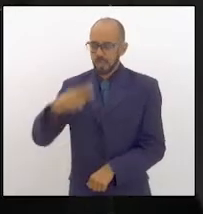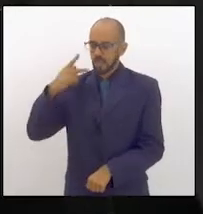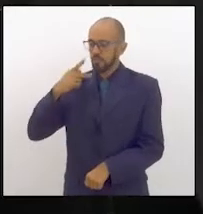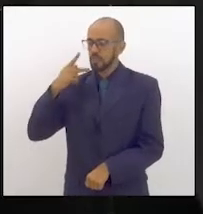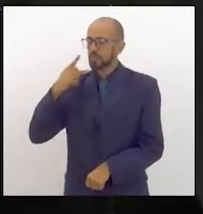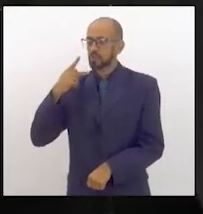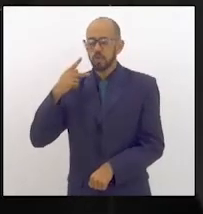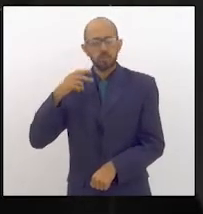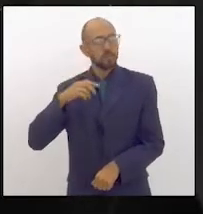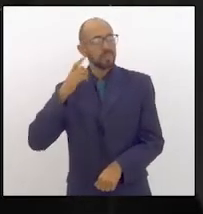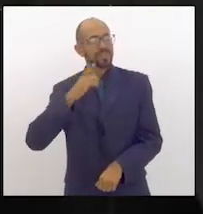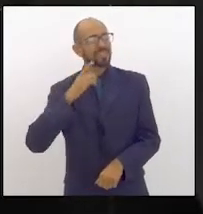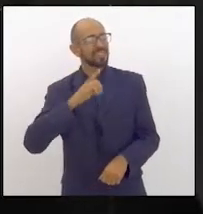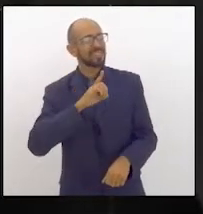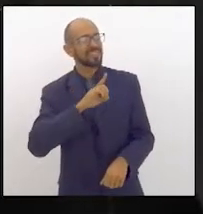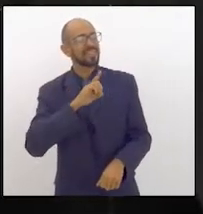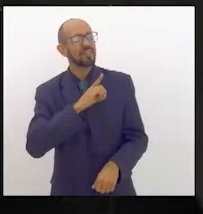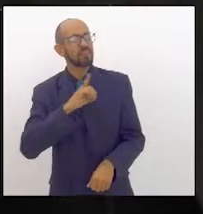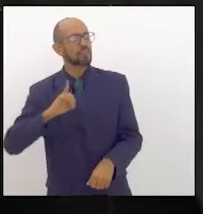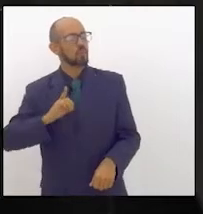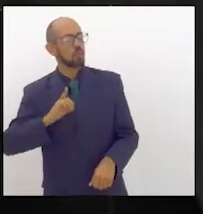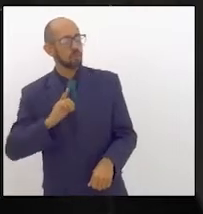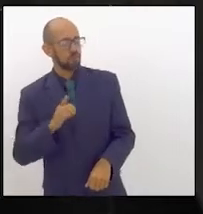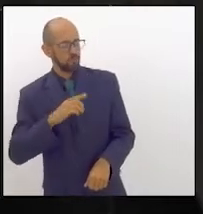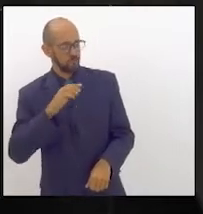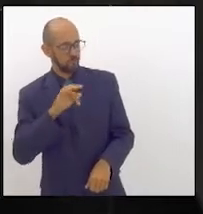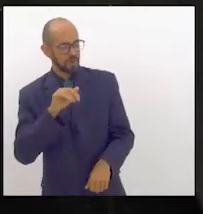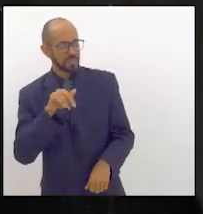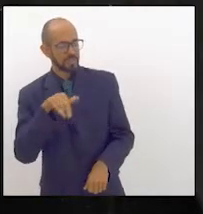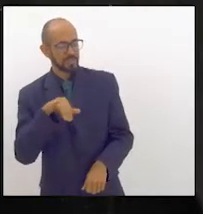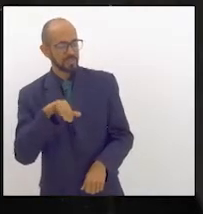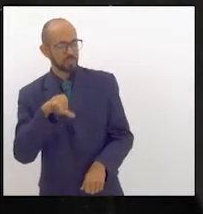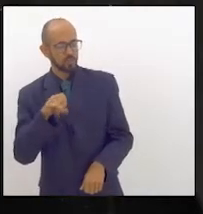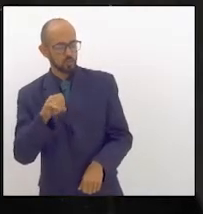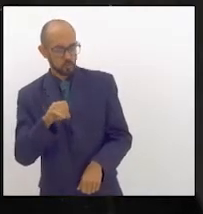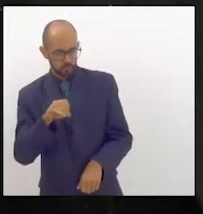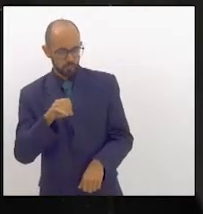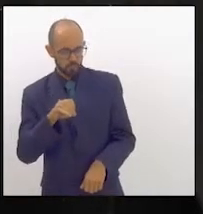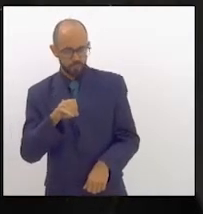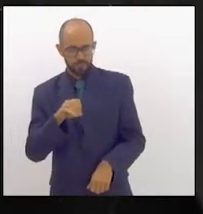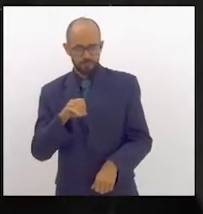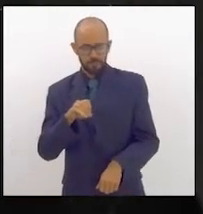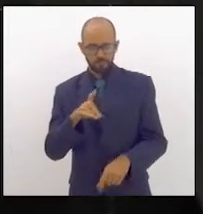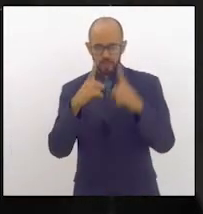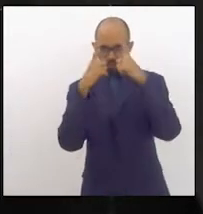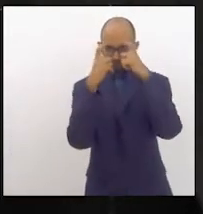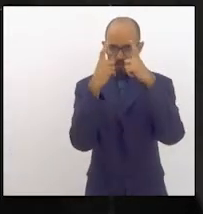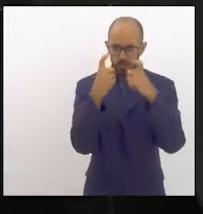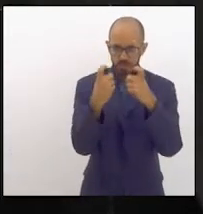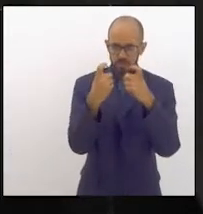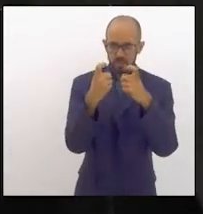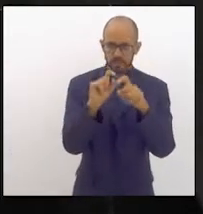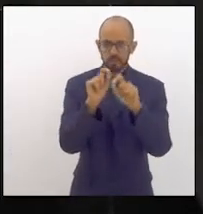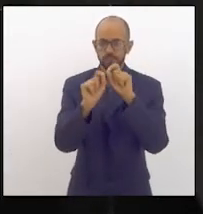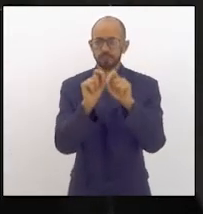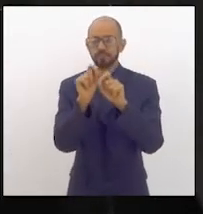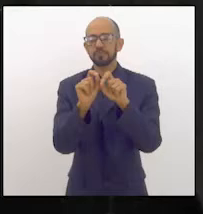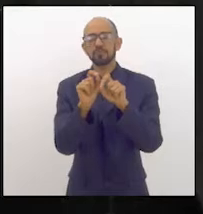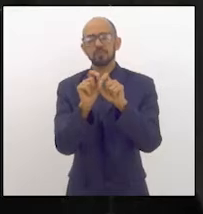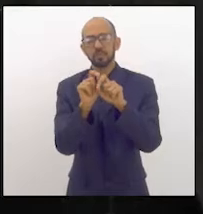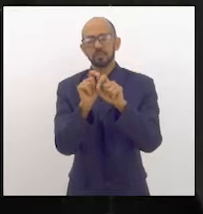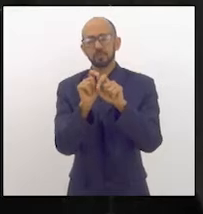sobre as mais diferentes formas de manifestação a violência letal